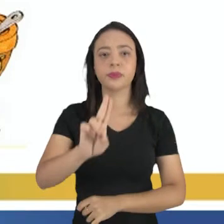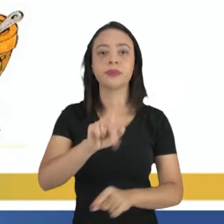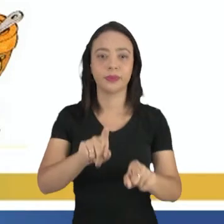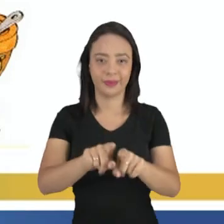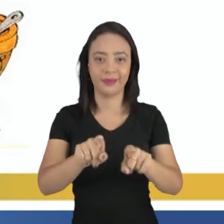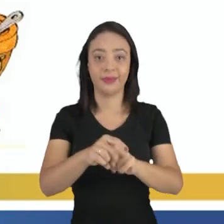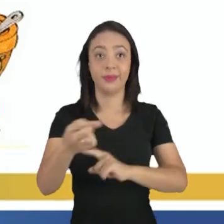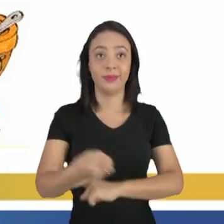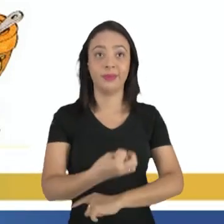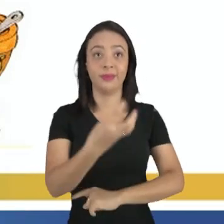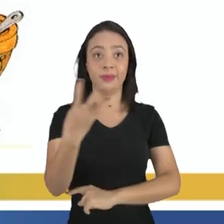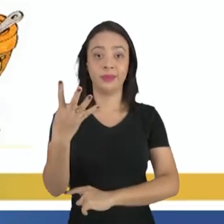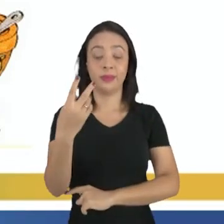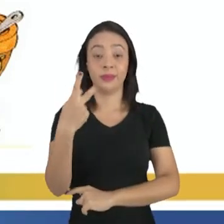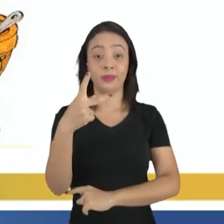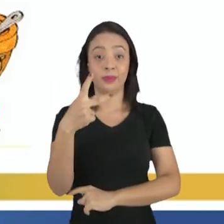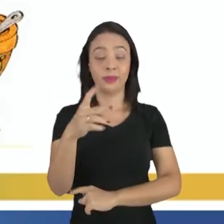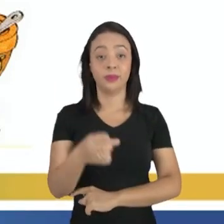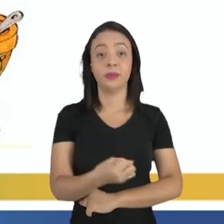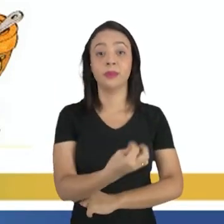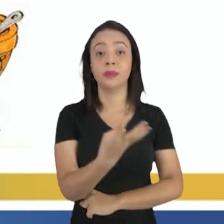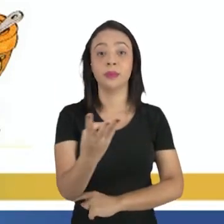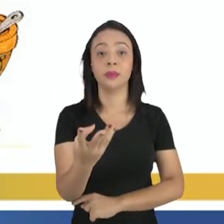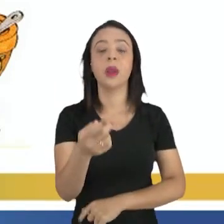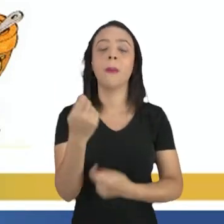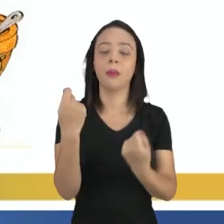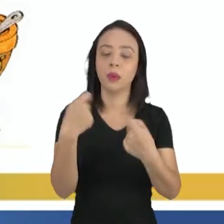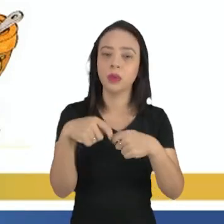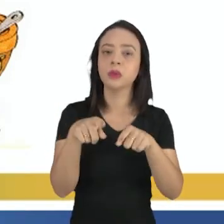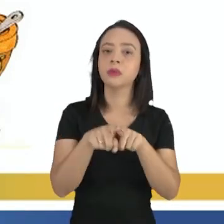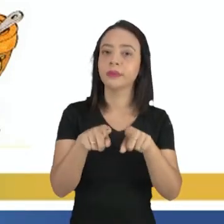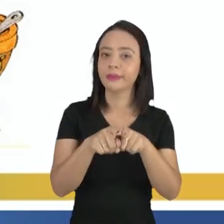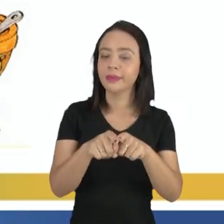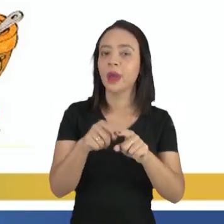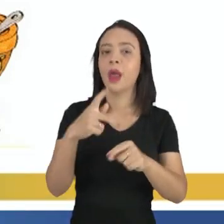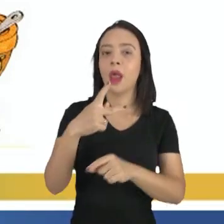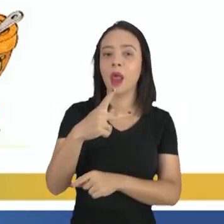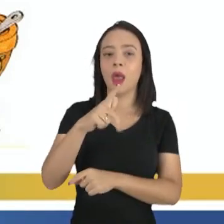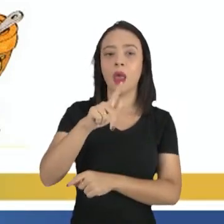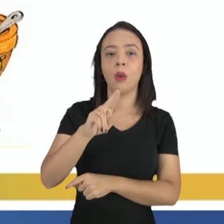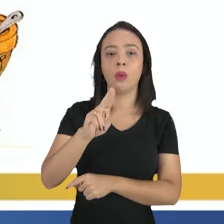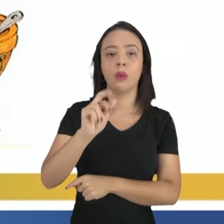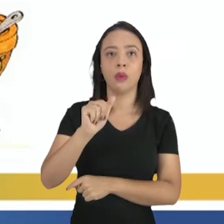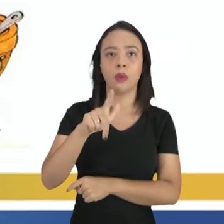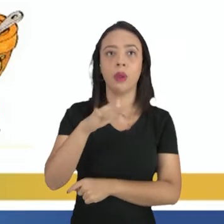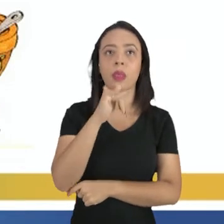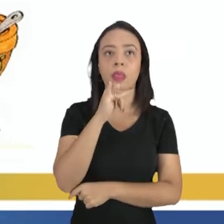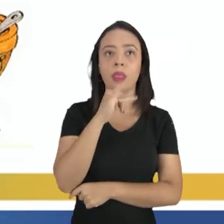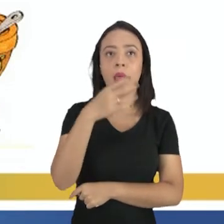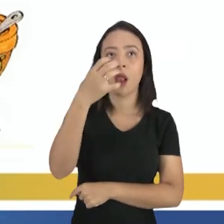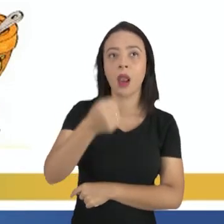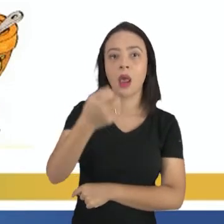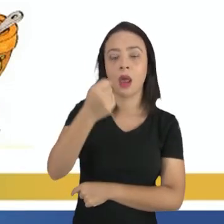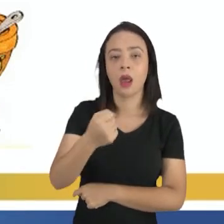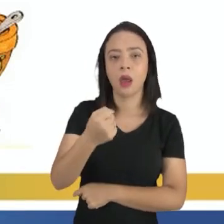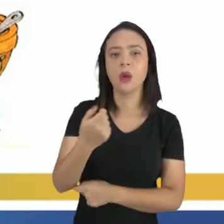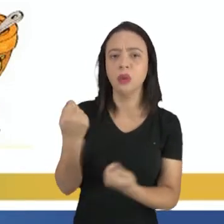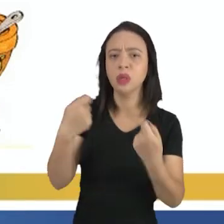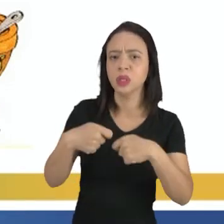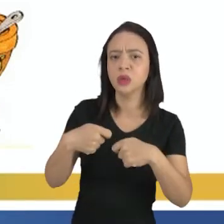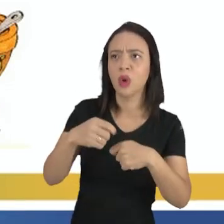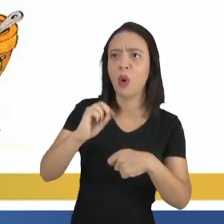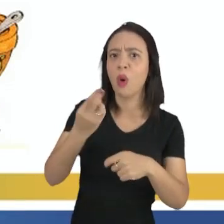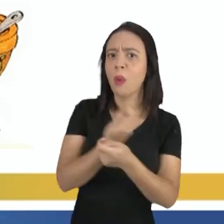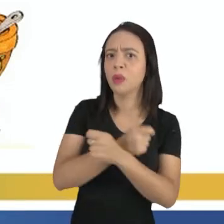quantificador. Aí o seu quantificador, sim, pode vir no plural. Exemplo, leite é contável ou